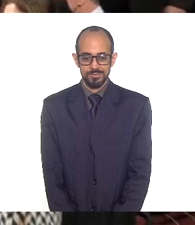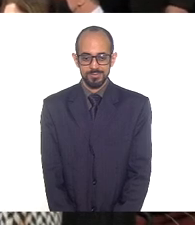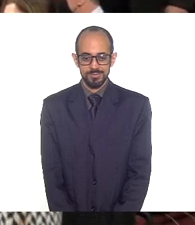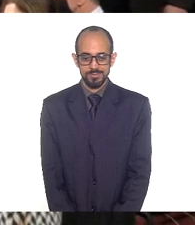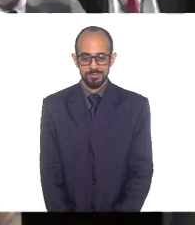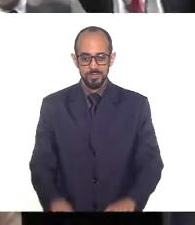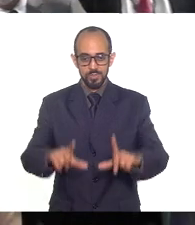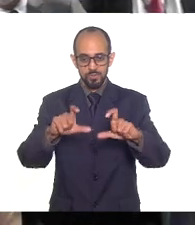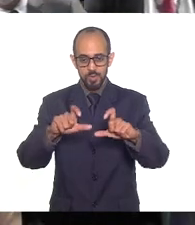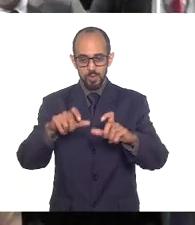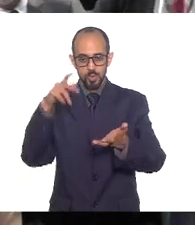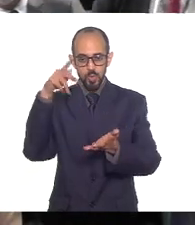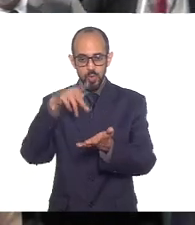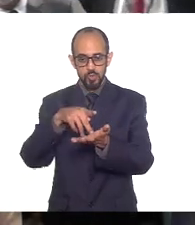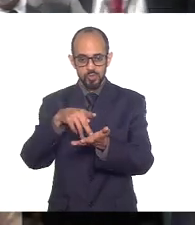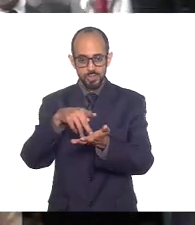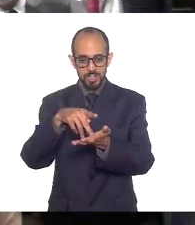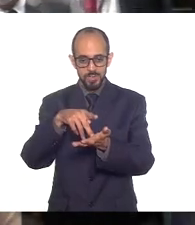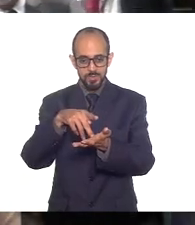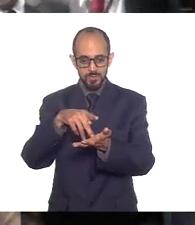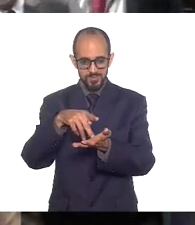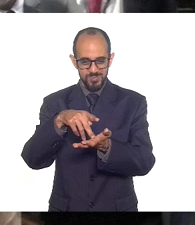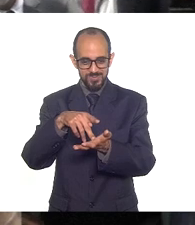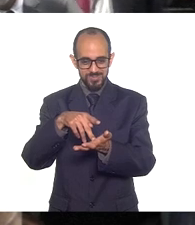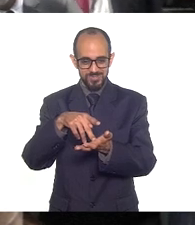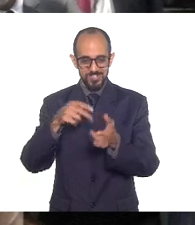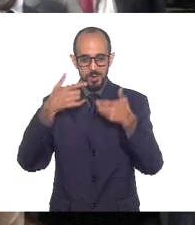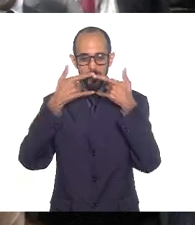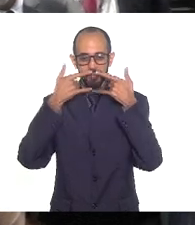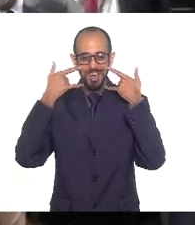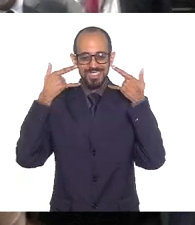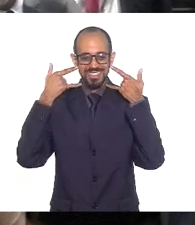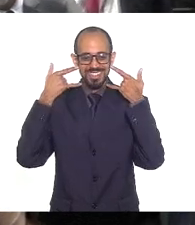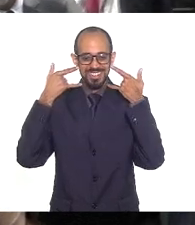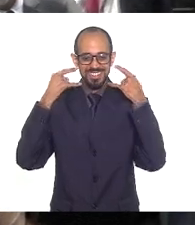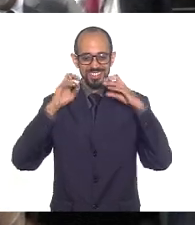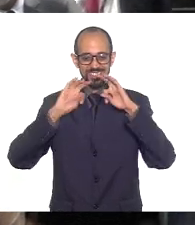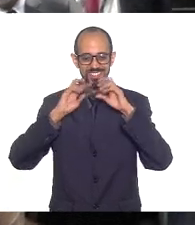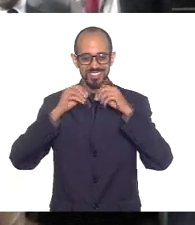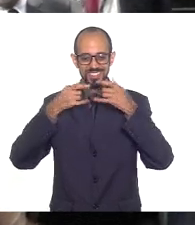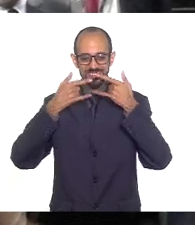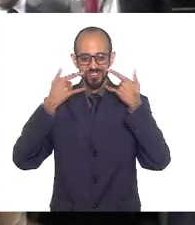a foto oficial com o máscara e